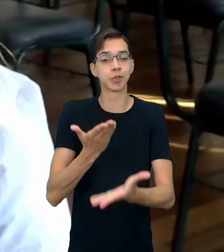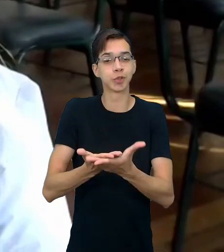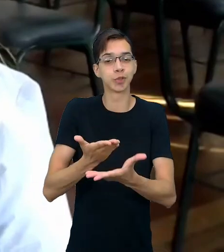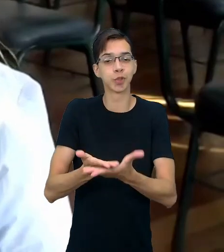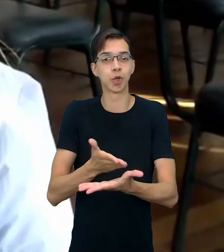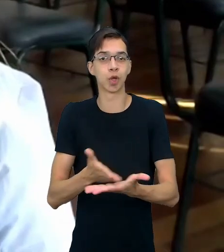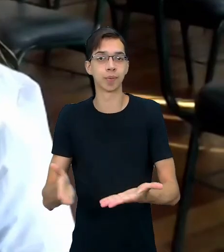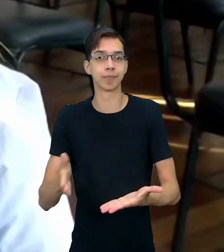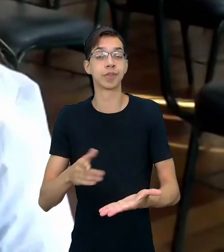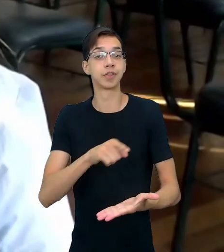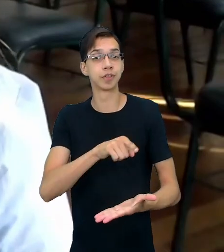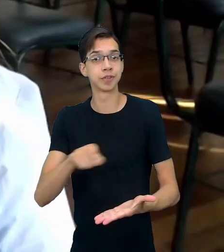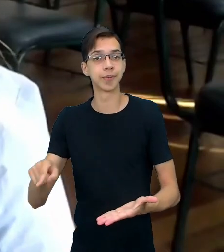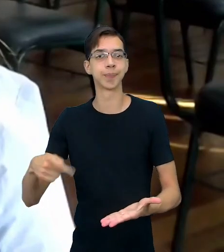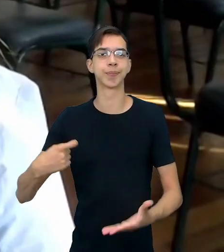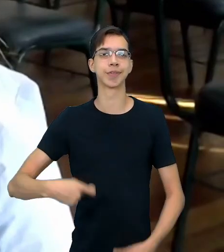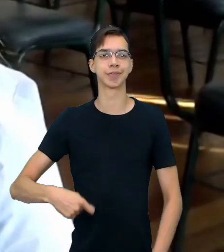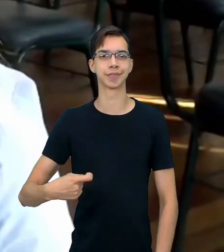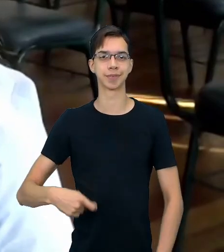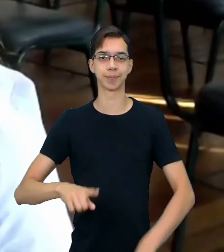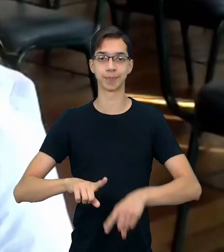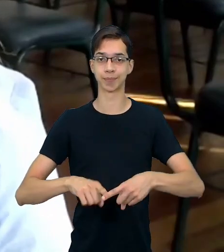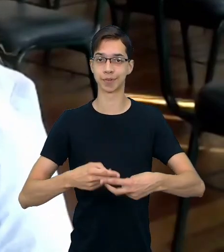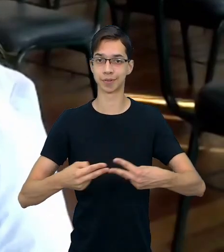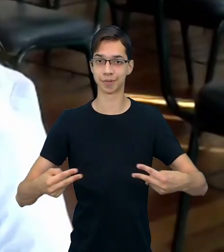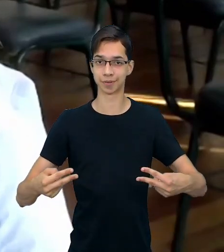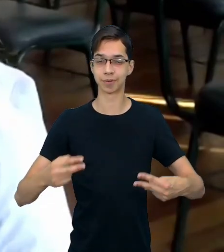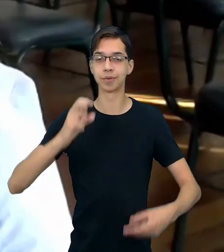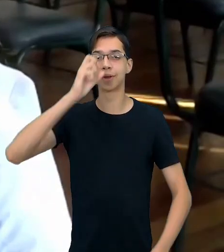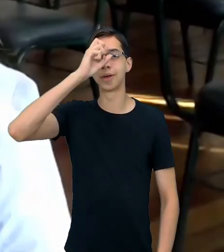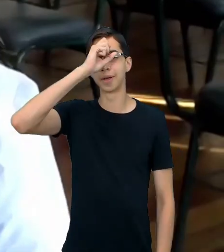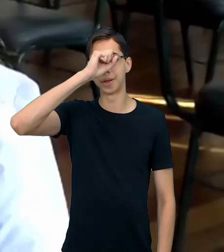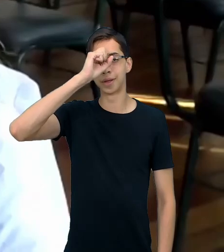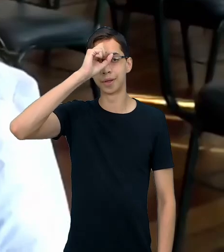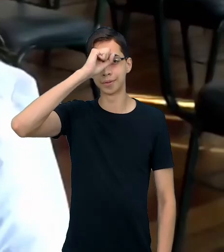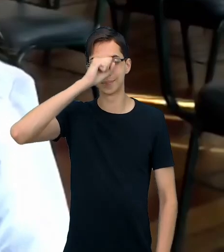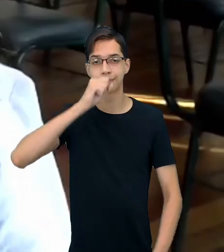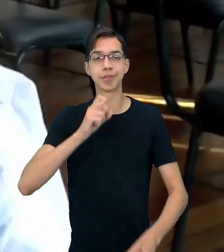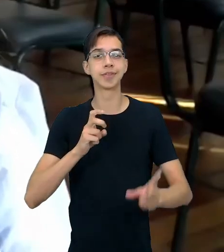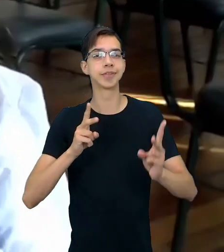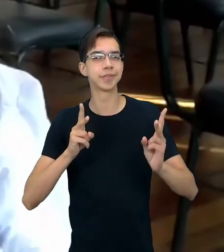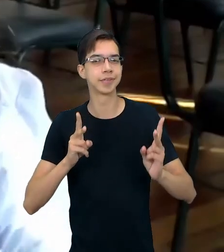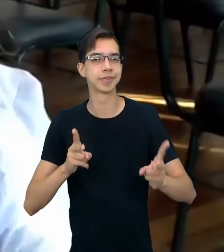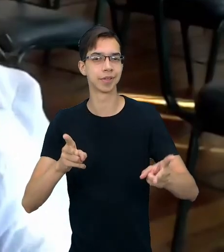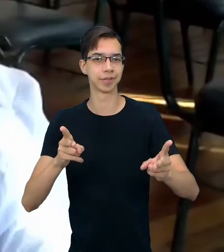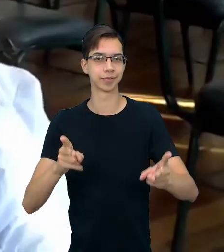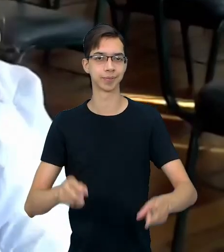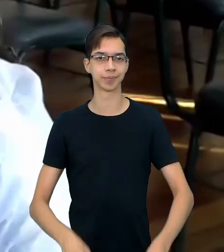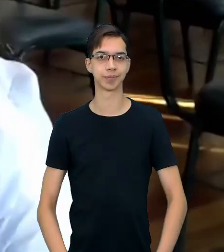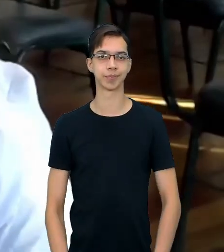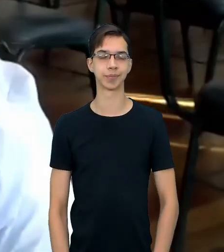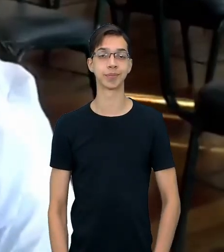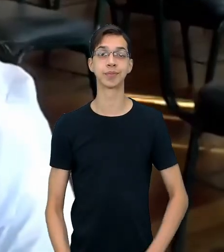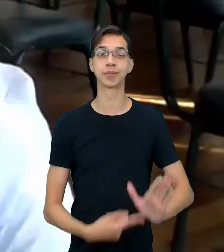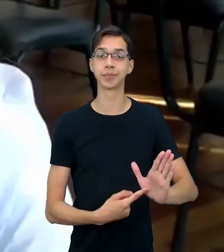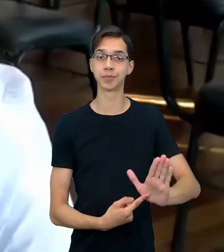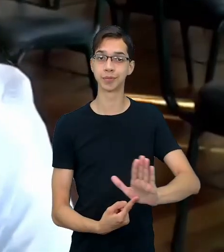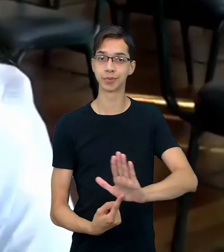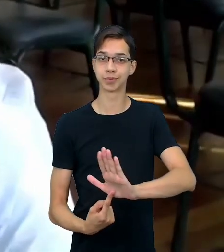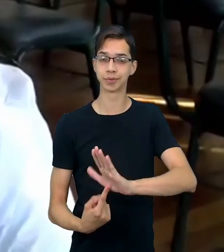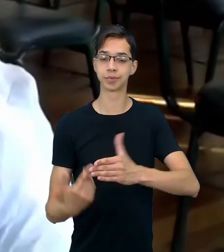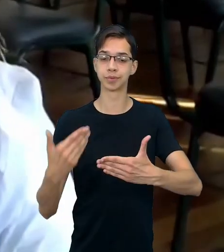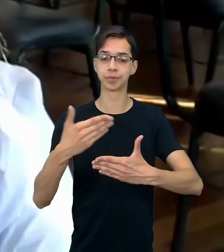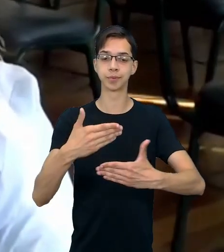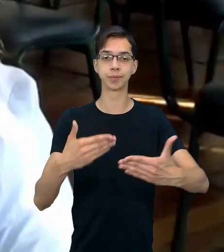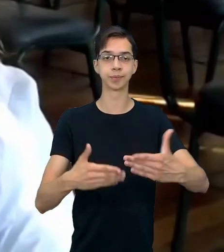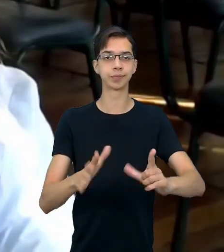que vocês tenham acesso ao material do Aprender Sempre. Então, a gente vai mostrar aí para vocês o